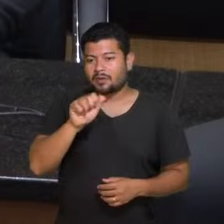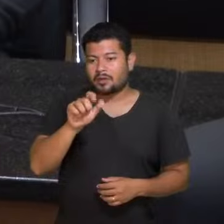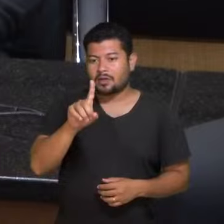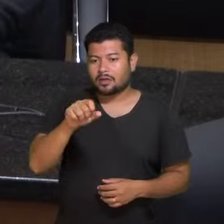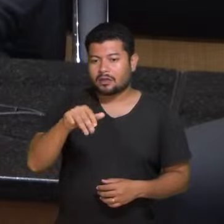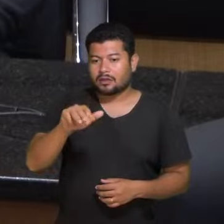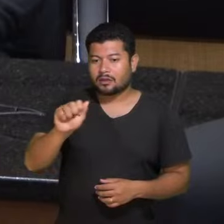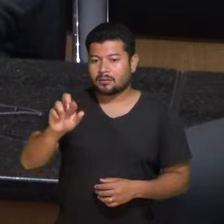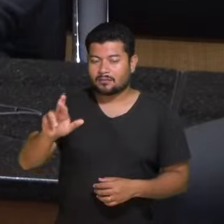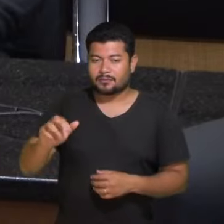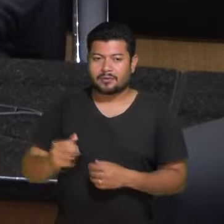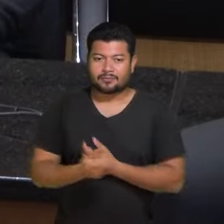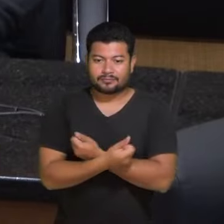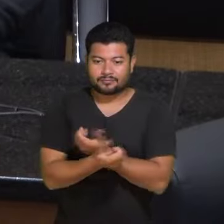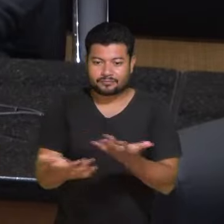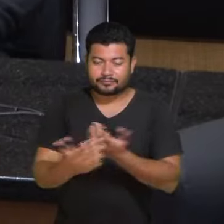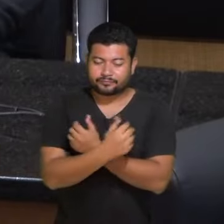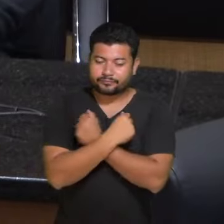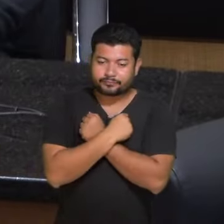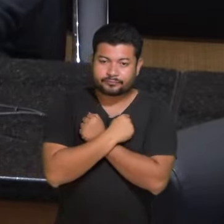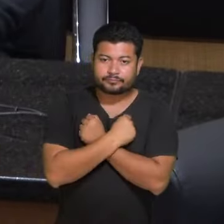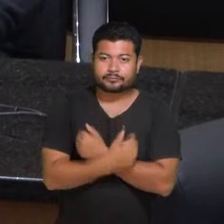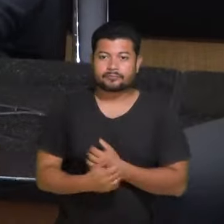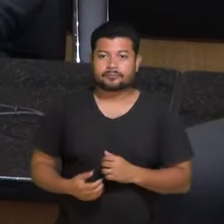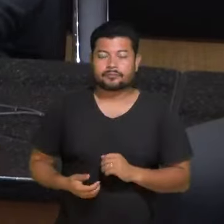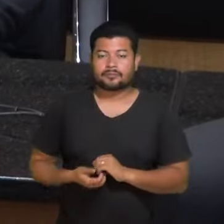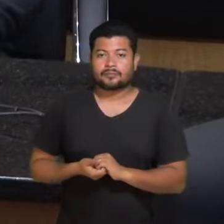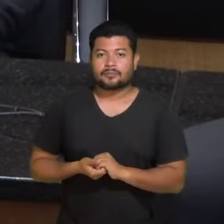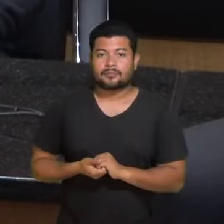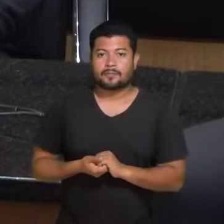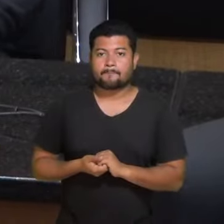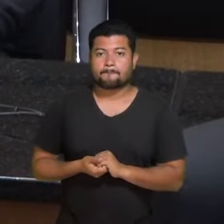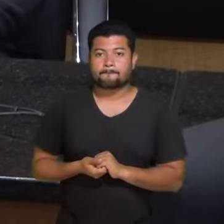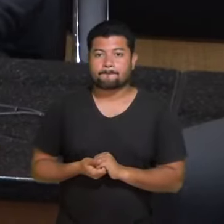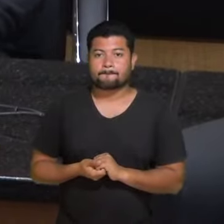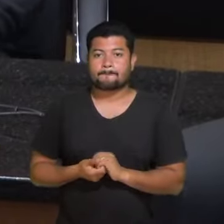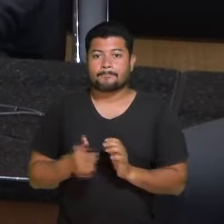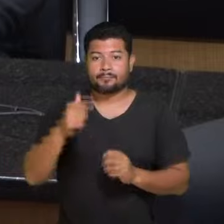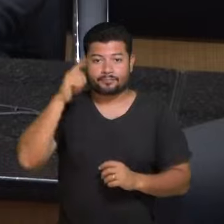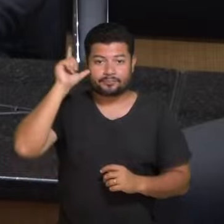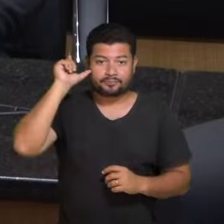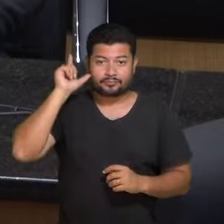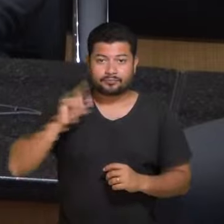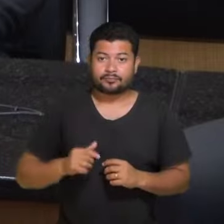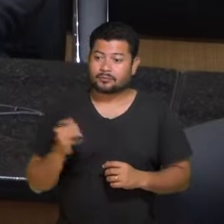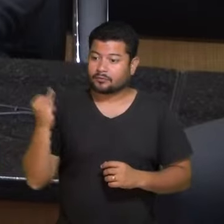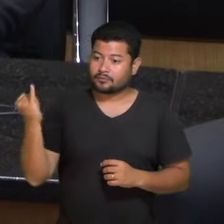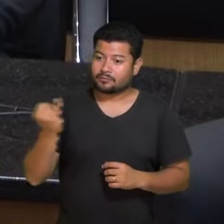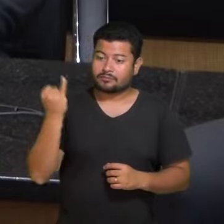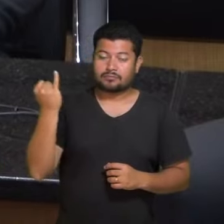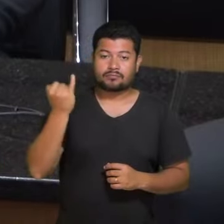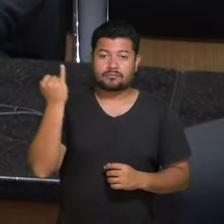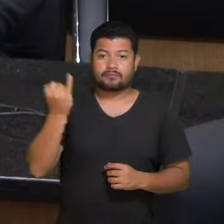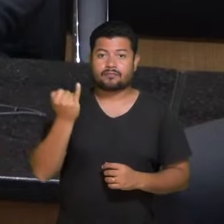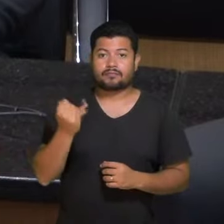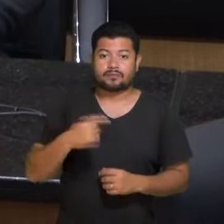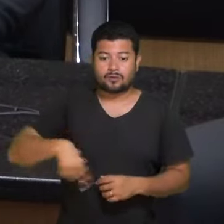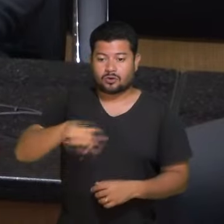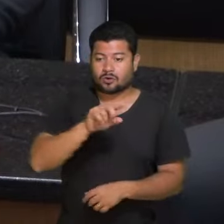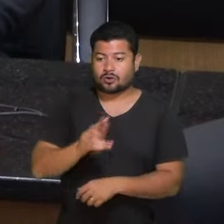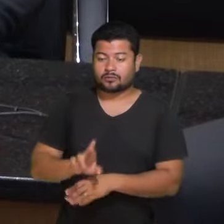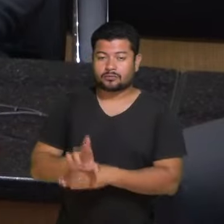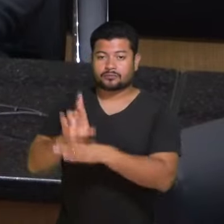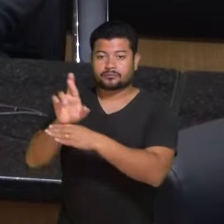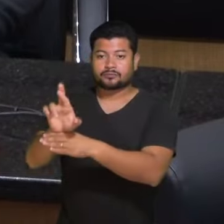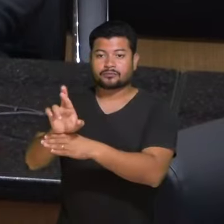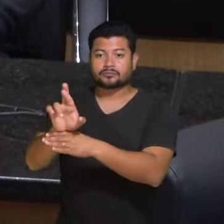a Assembleia Legislativa do Estado do Paraná. E ontem foi, então, um dia importante, representamos aqui a